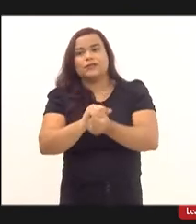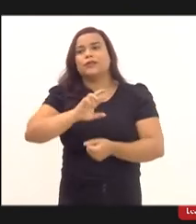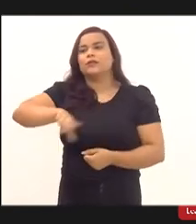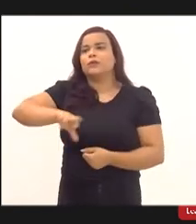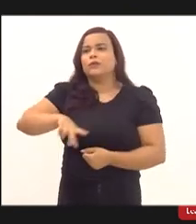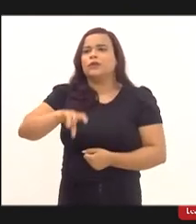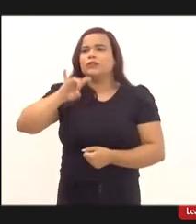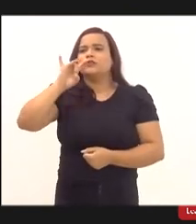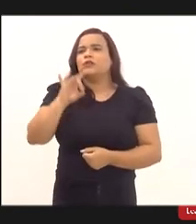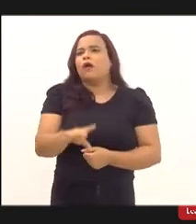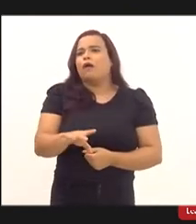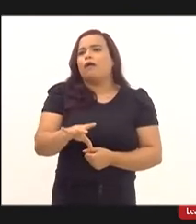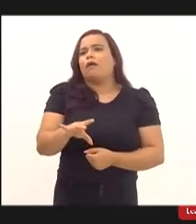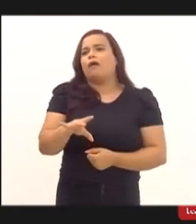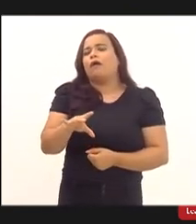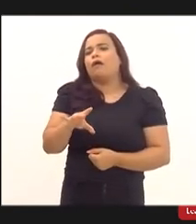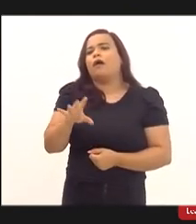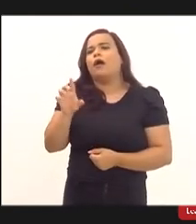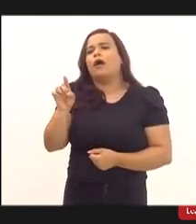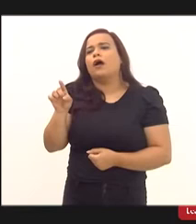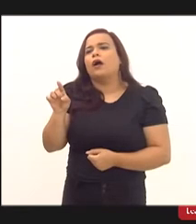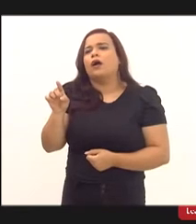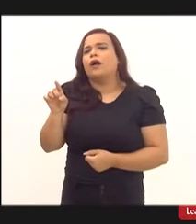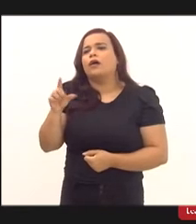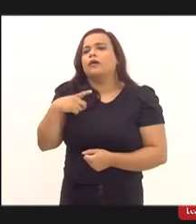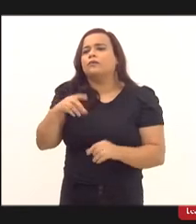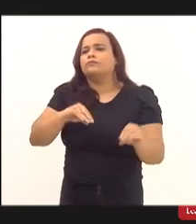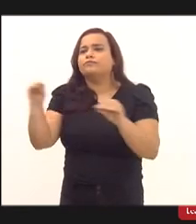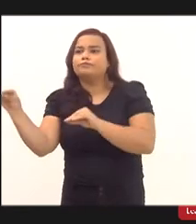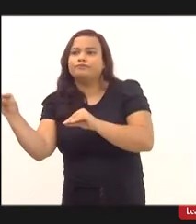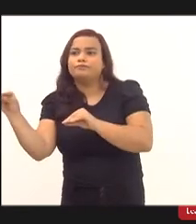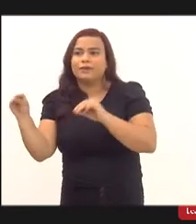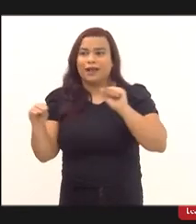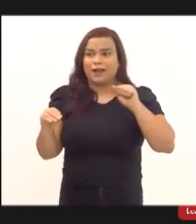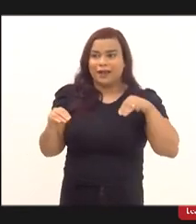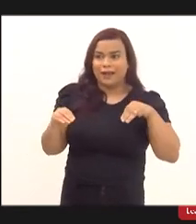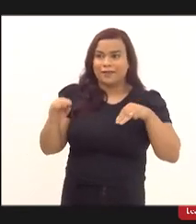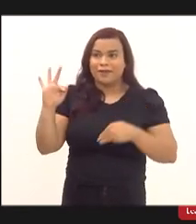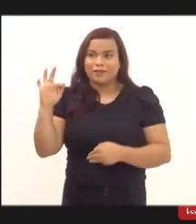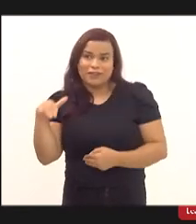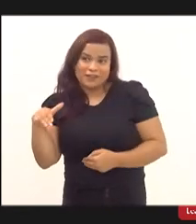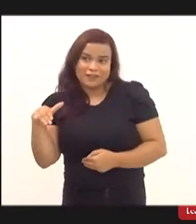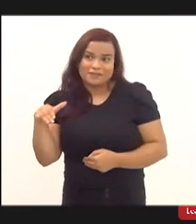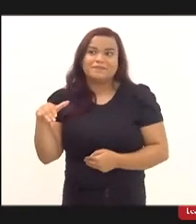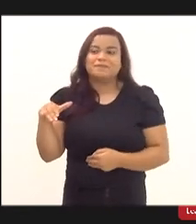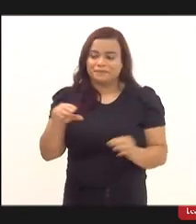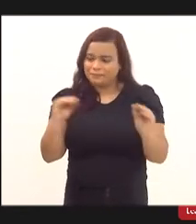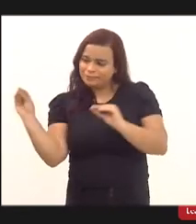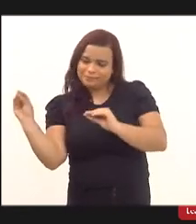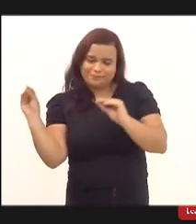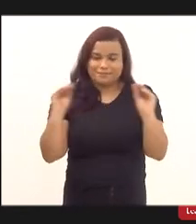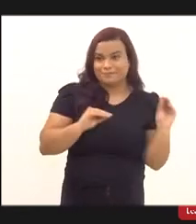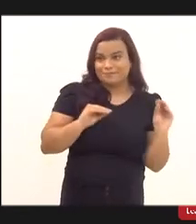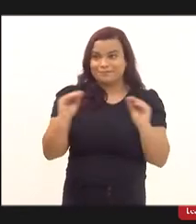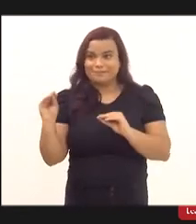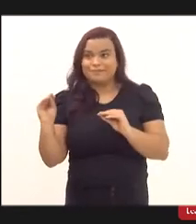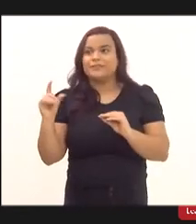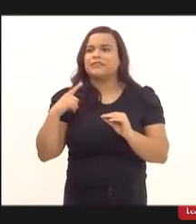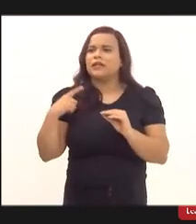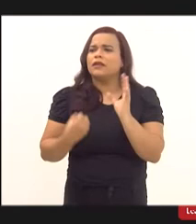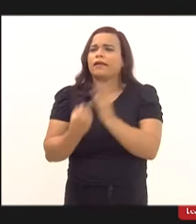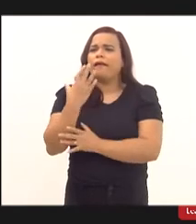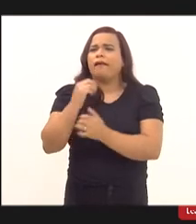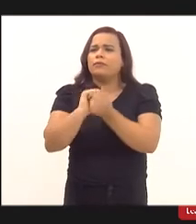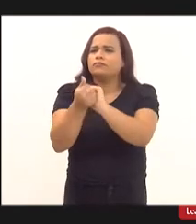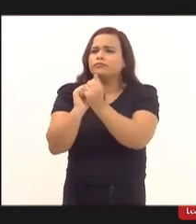das ondas cartesianas onde negra do Alan para o FM estando ainda em reconstrução